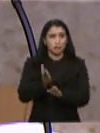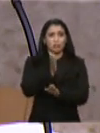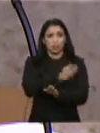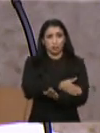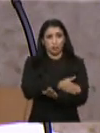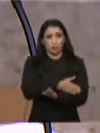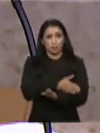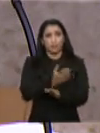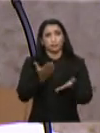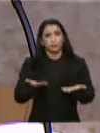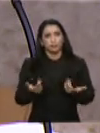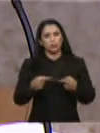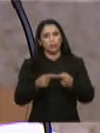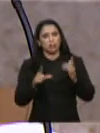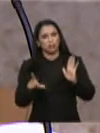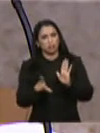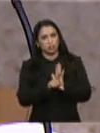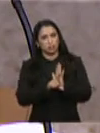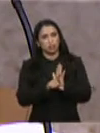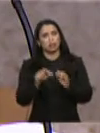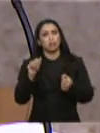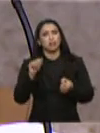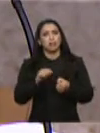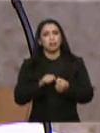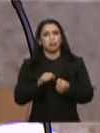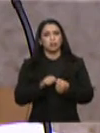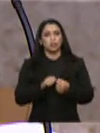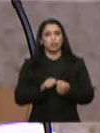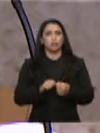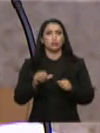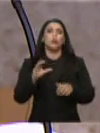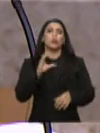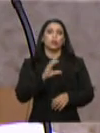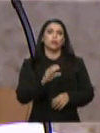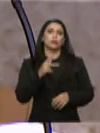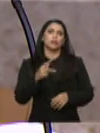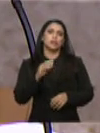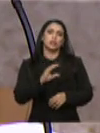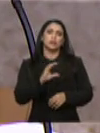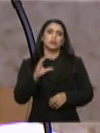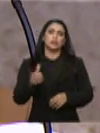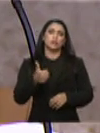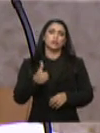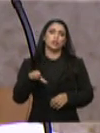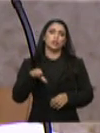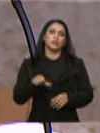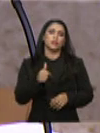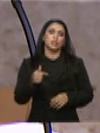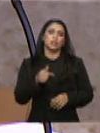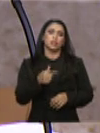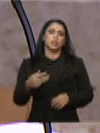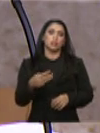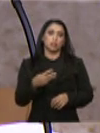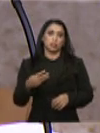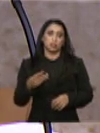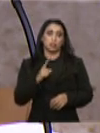Inovações legislativas introduzidas no Código de Processo Civil de